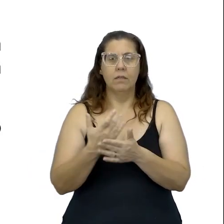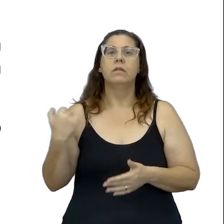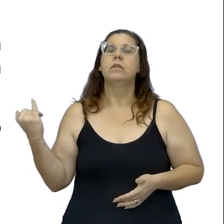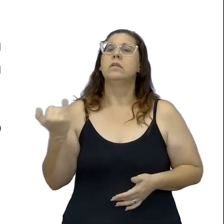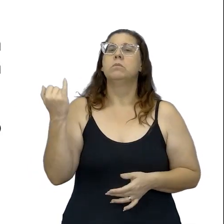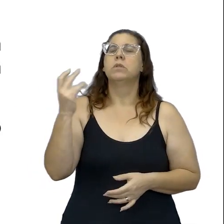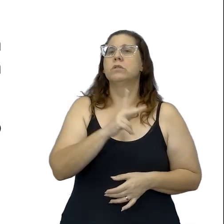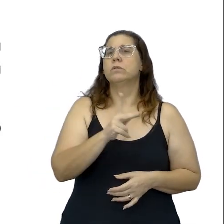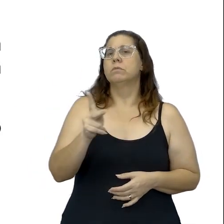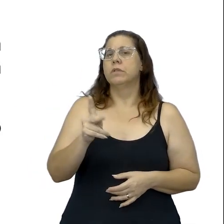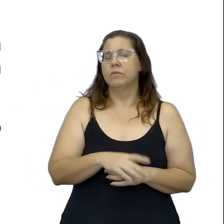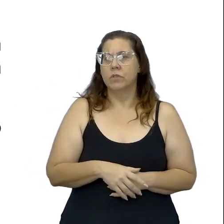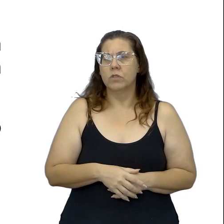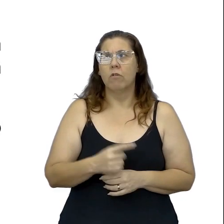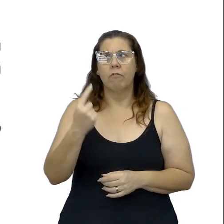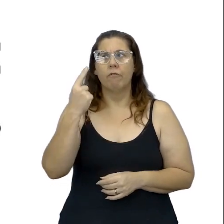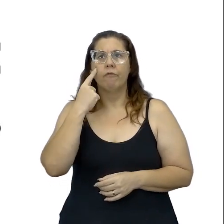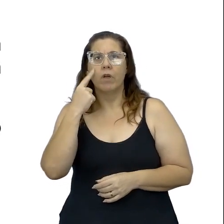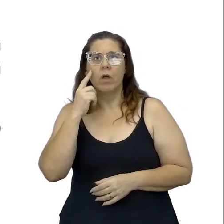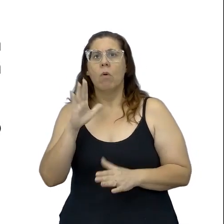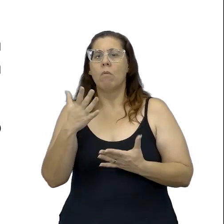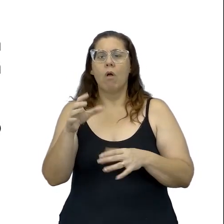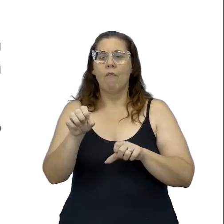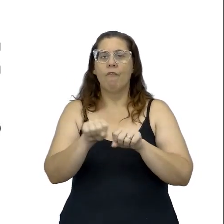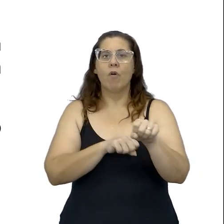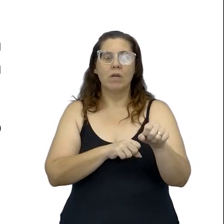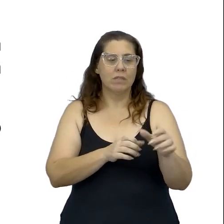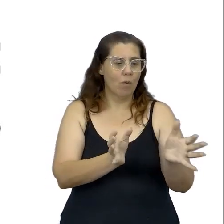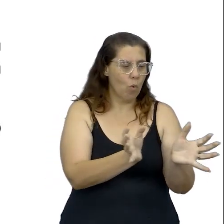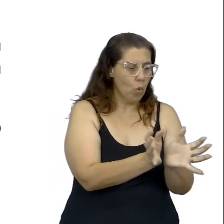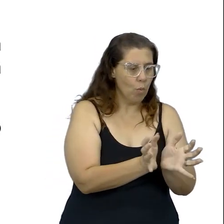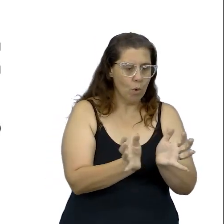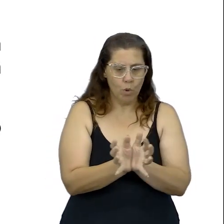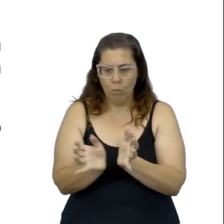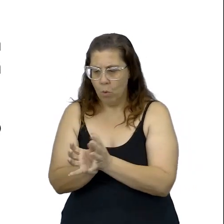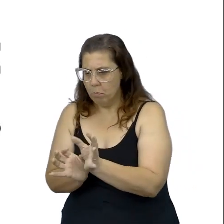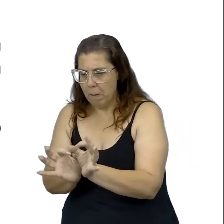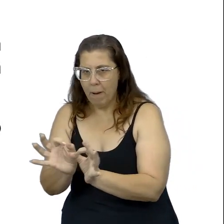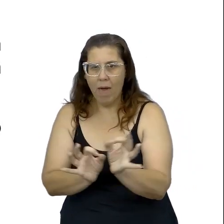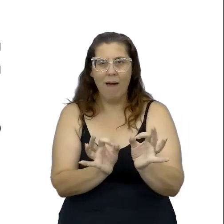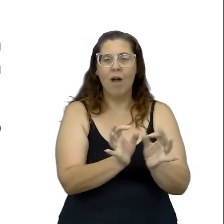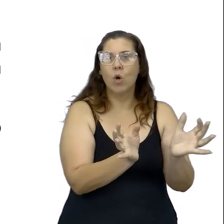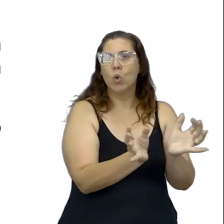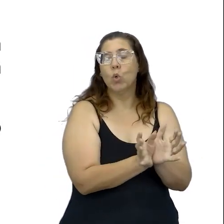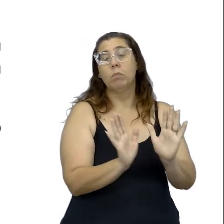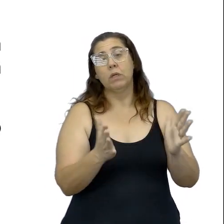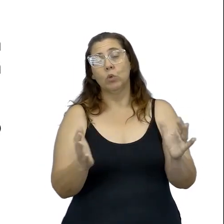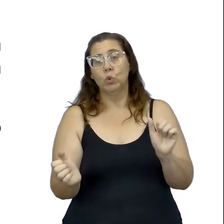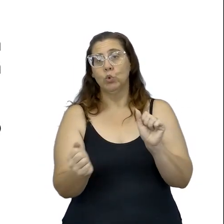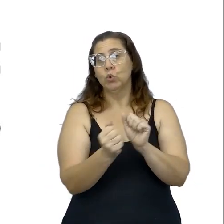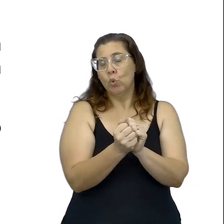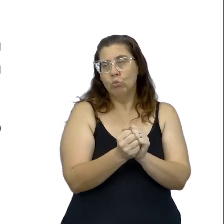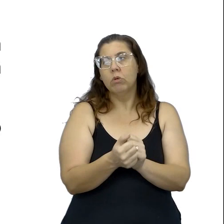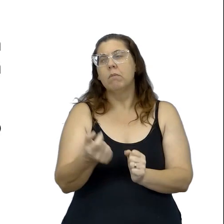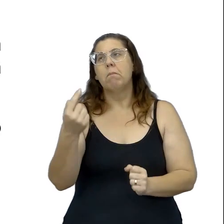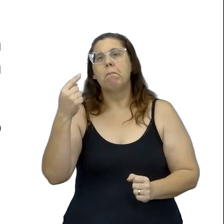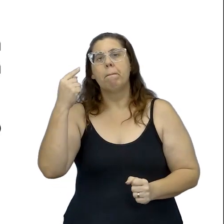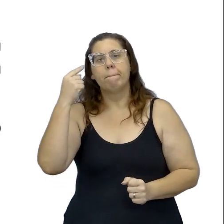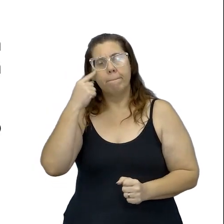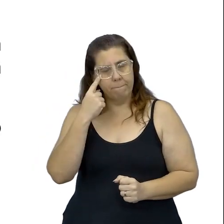o professor definir a formação desses grupos de alunos, né? Então, junto com eles, né, pensar na